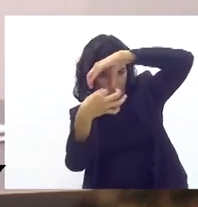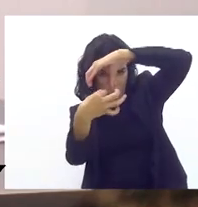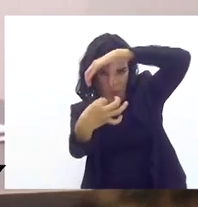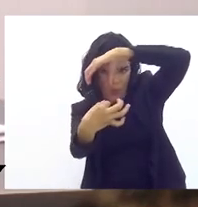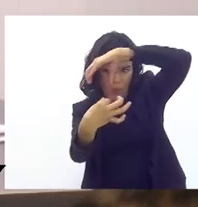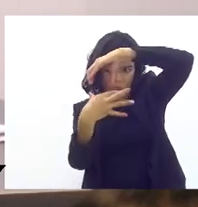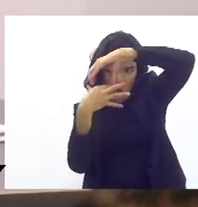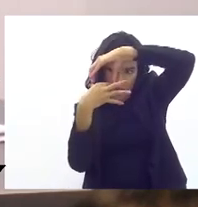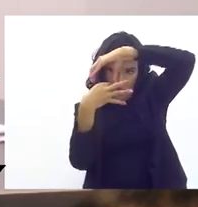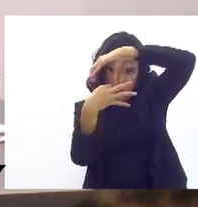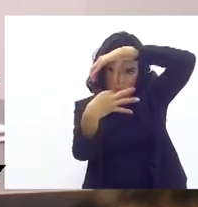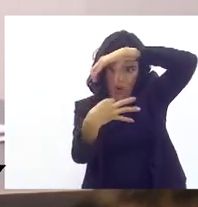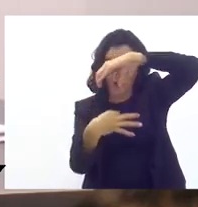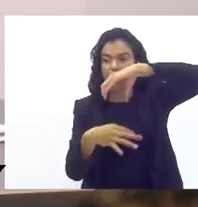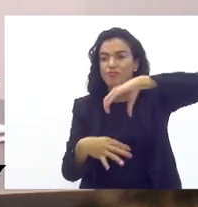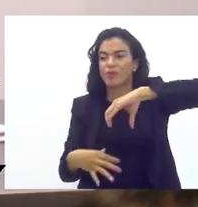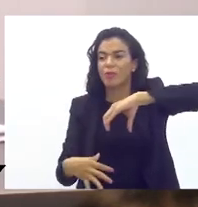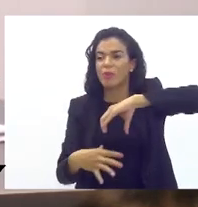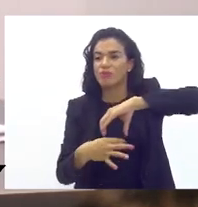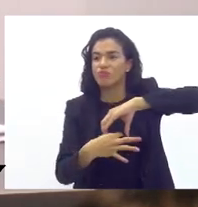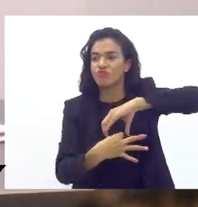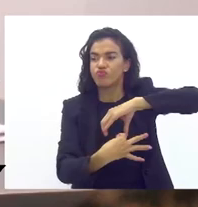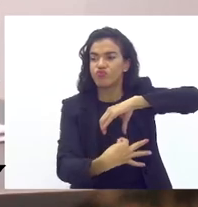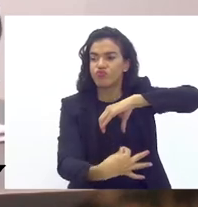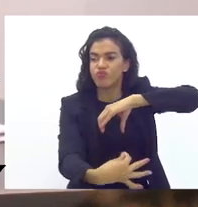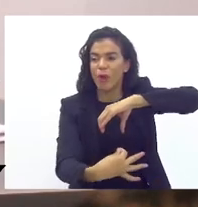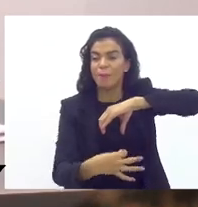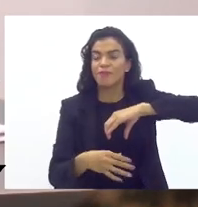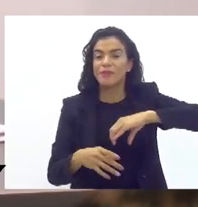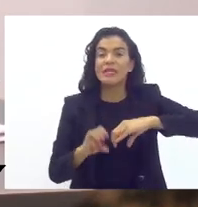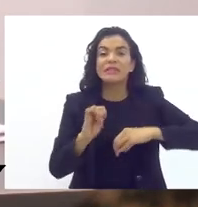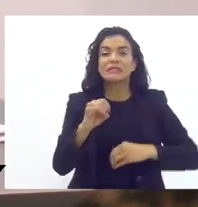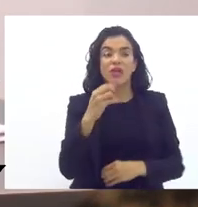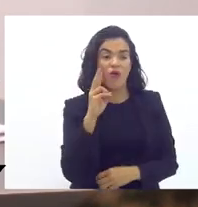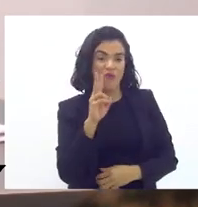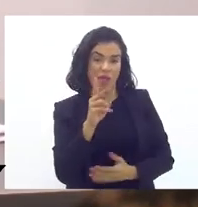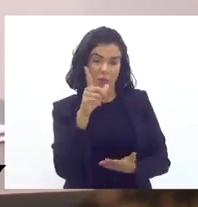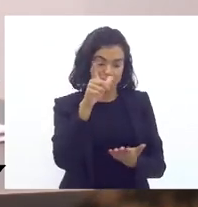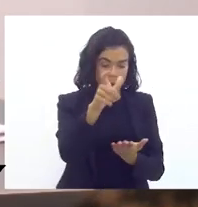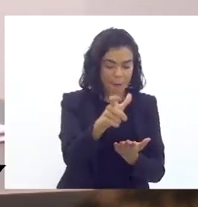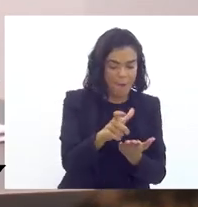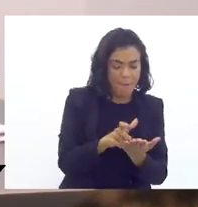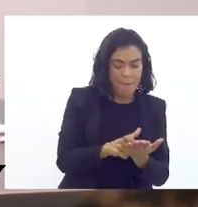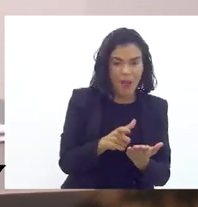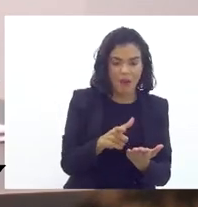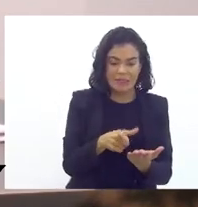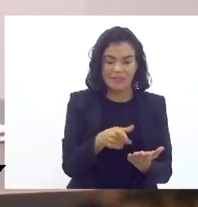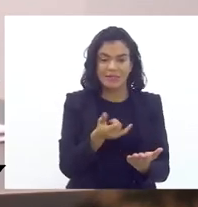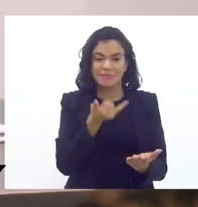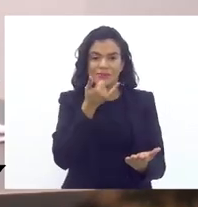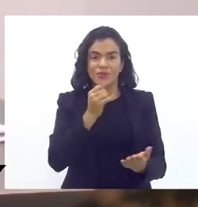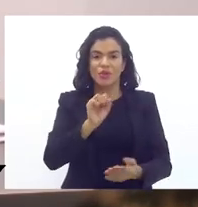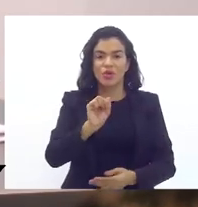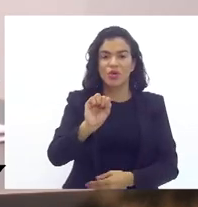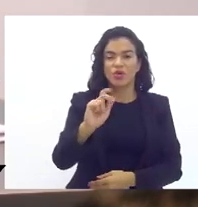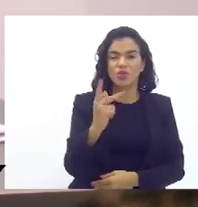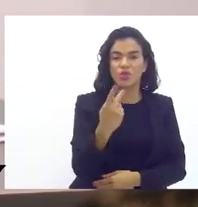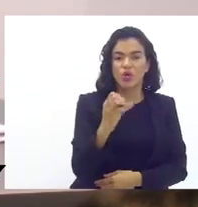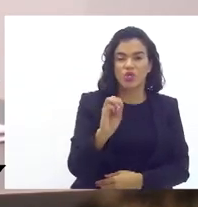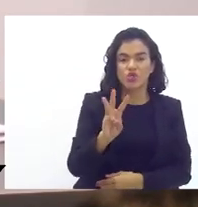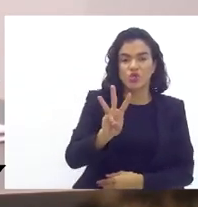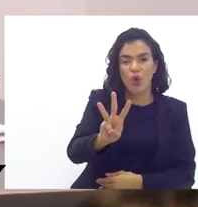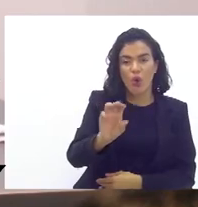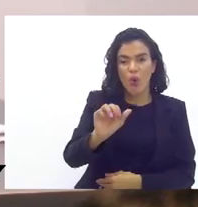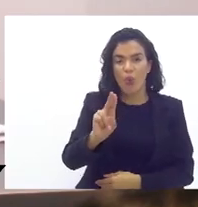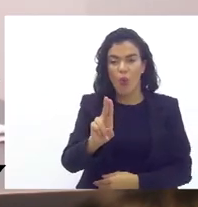fizer por exemplo um reconhecimento mal feito como por exemplo um show up que que é o show up